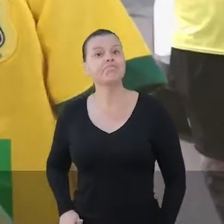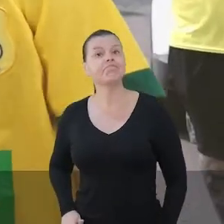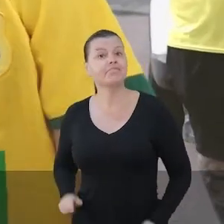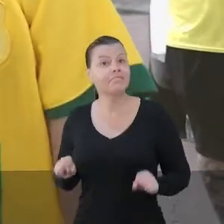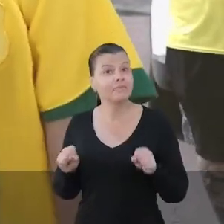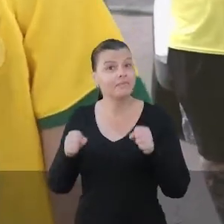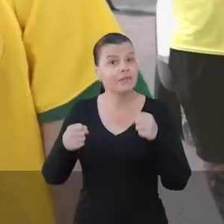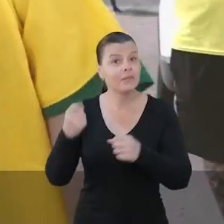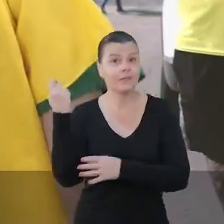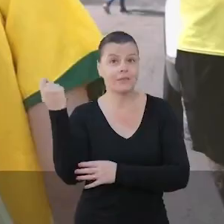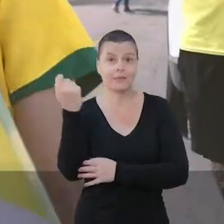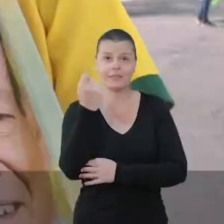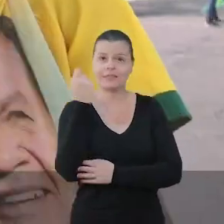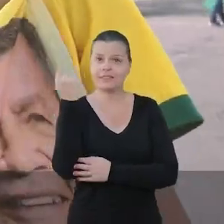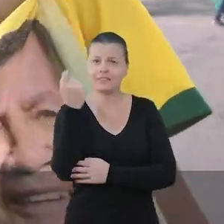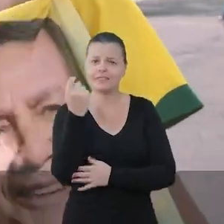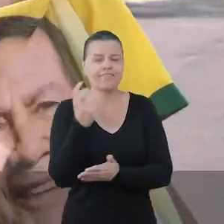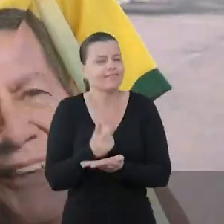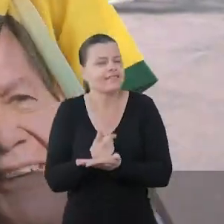Onix aqui e Bolsonaro lá.